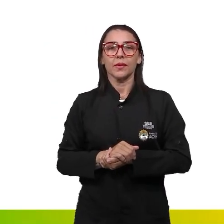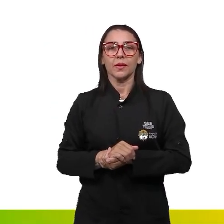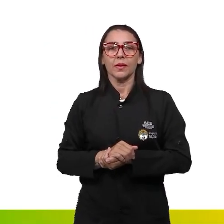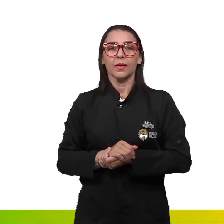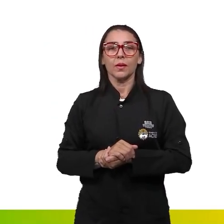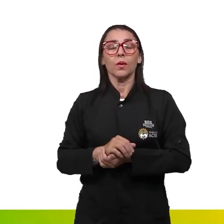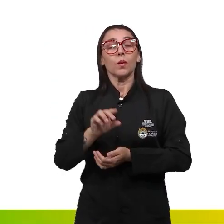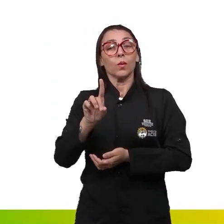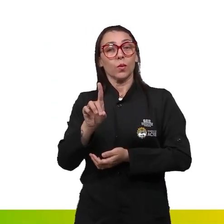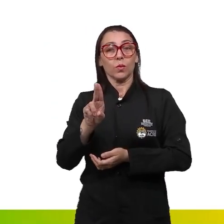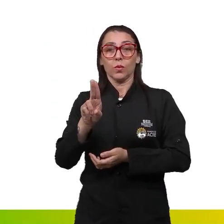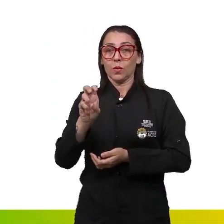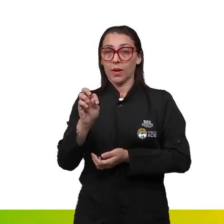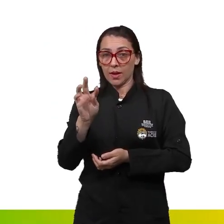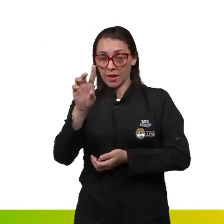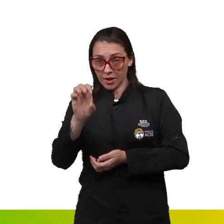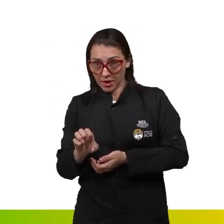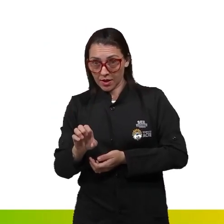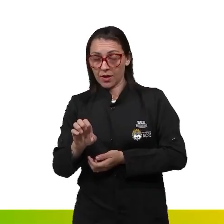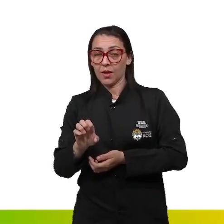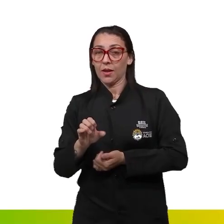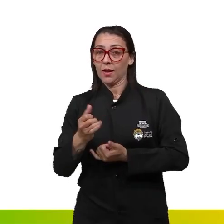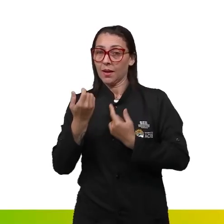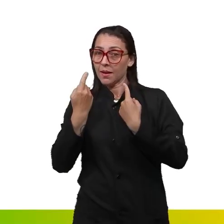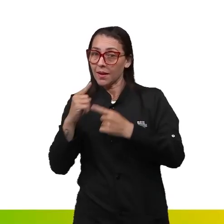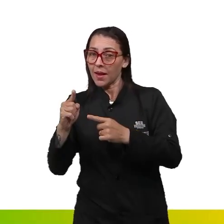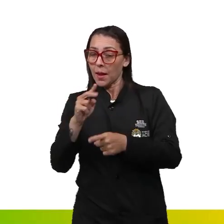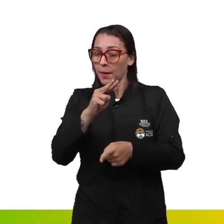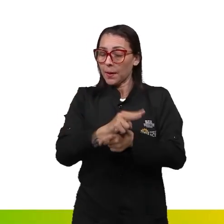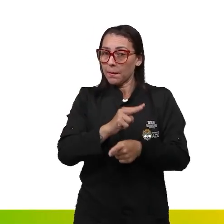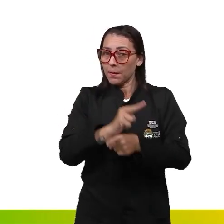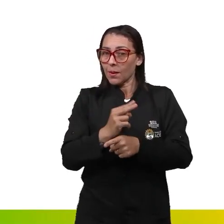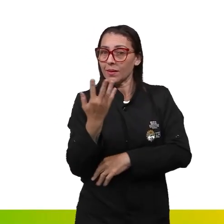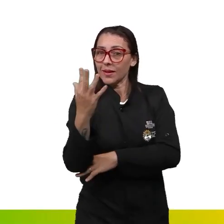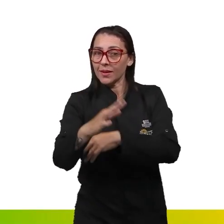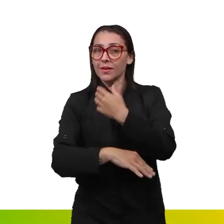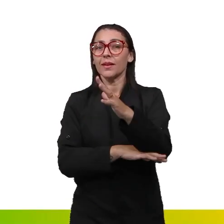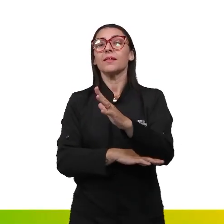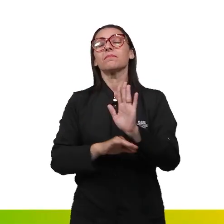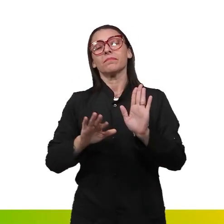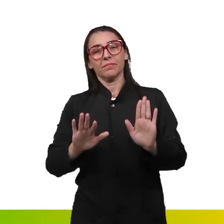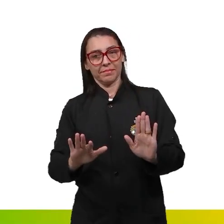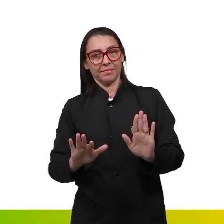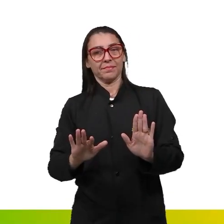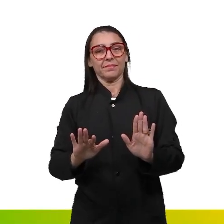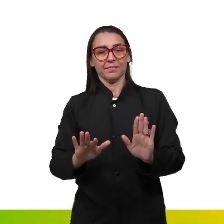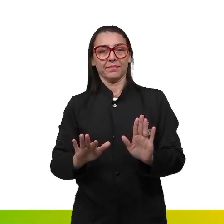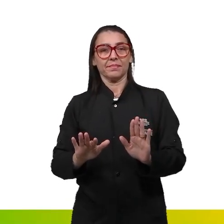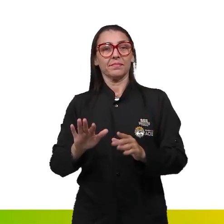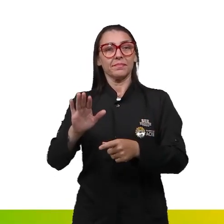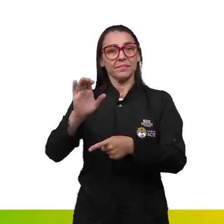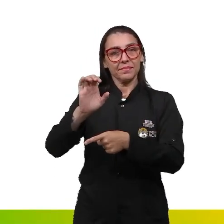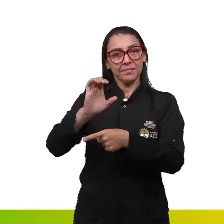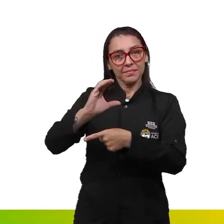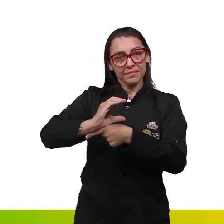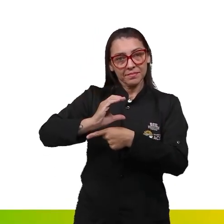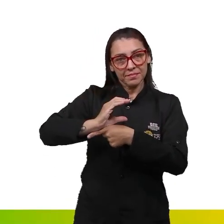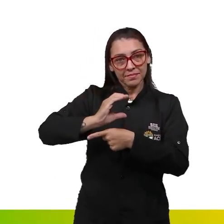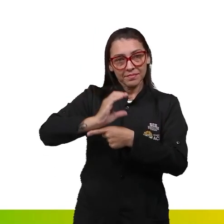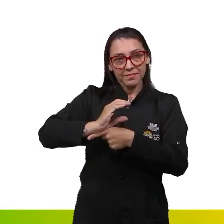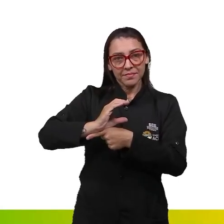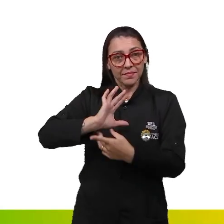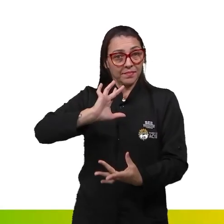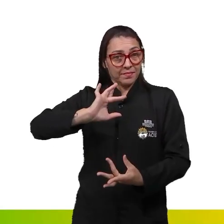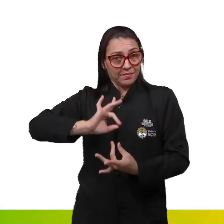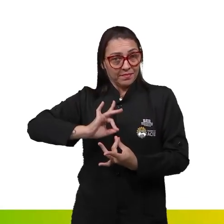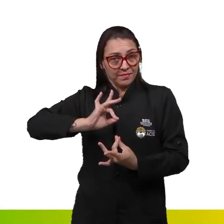Um duende travesso que protege a selva. Opa, essa daqui talvez é a nossa resposta correta. Vamos analisar as outras, só para